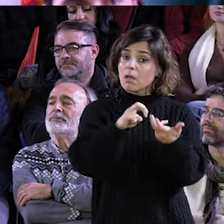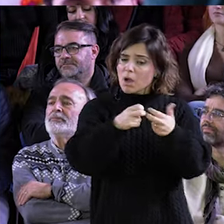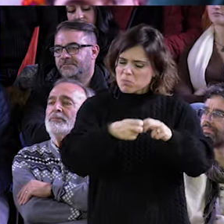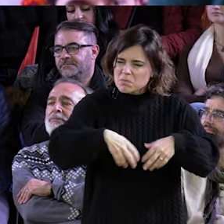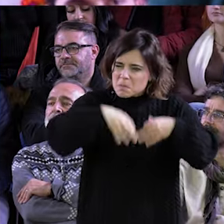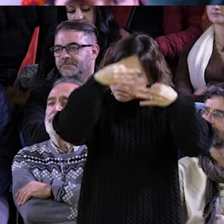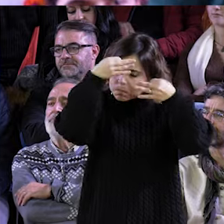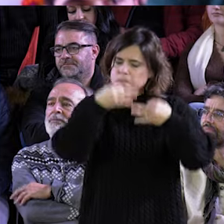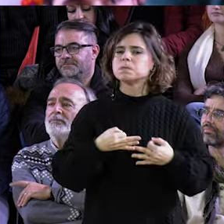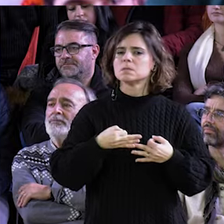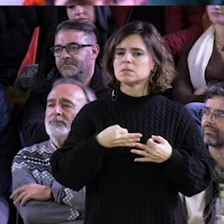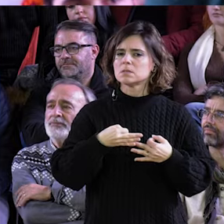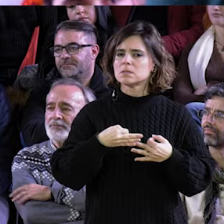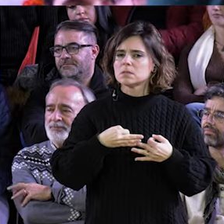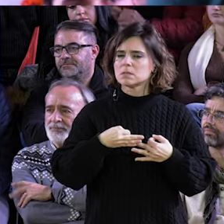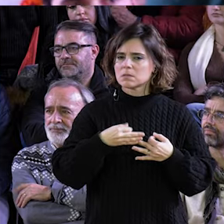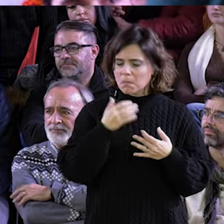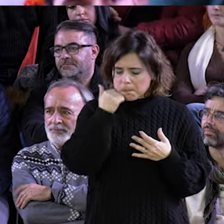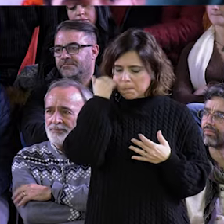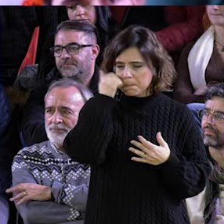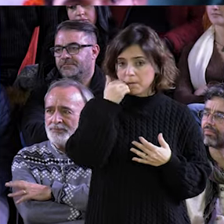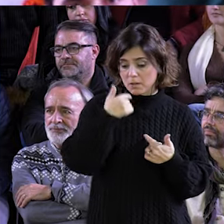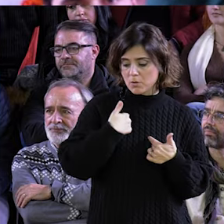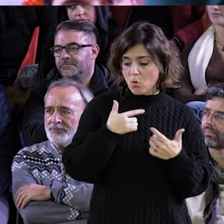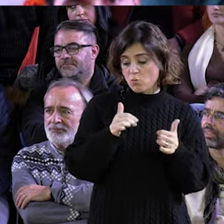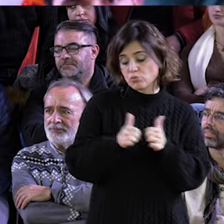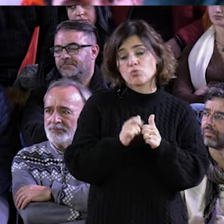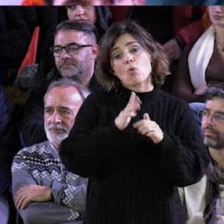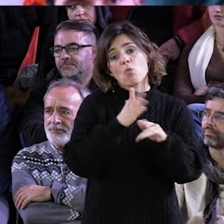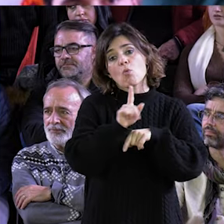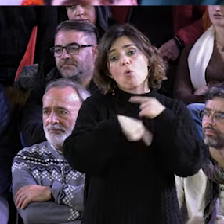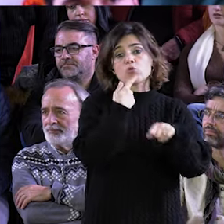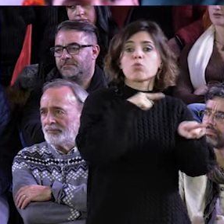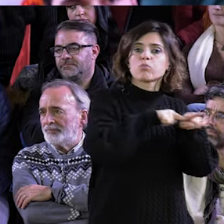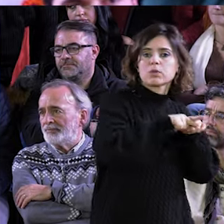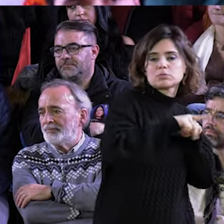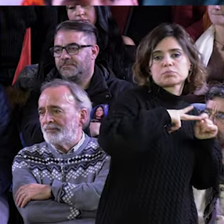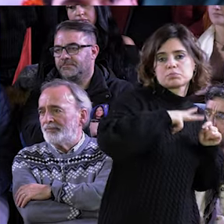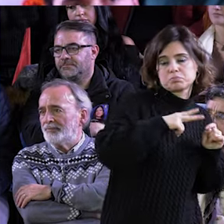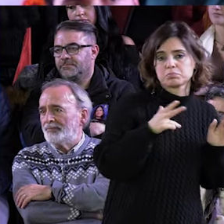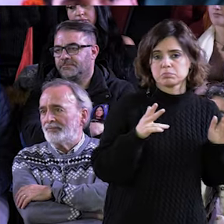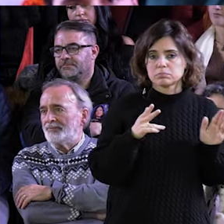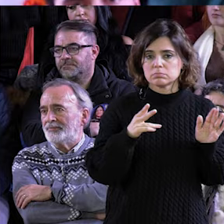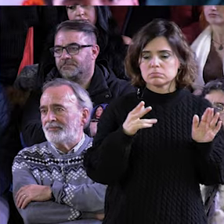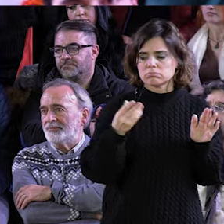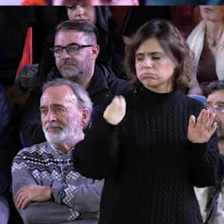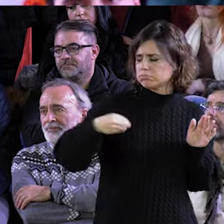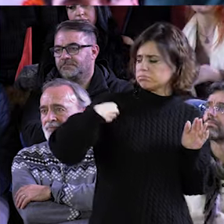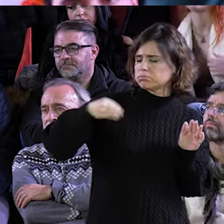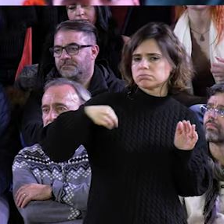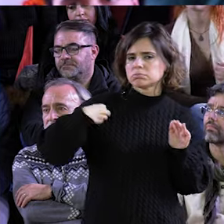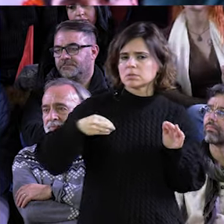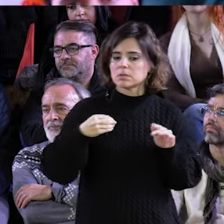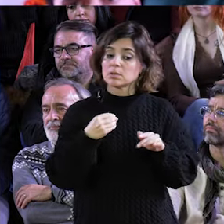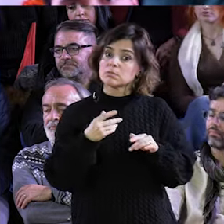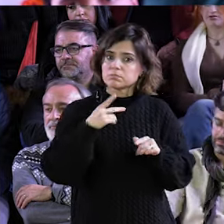do que parece. Eu e outros deputados e deputadas portuguesas fomos várias vezes chamados à atenção por pessoas de vários países pelo facto de